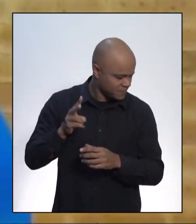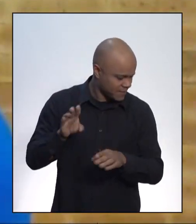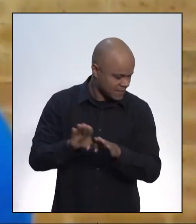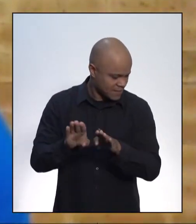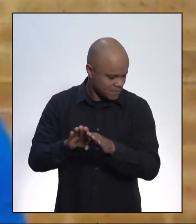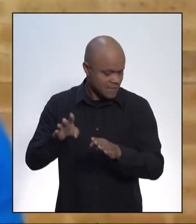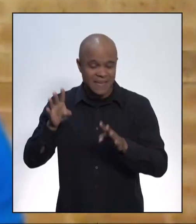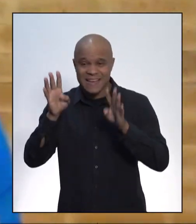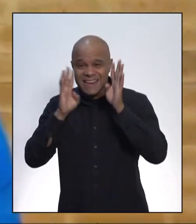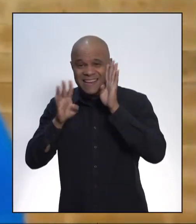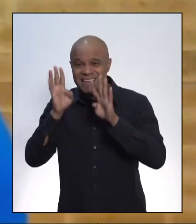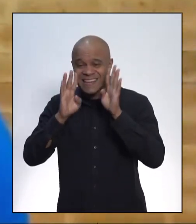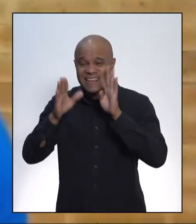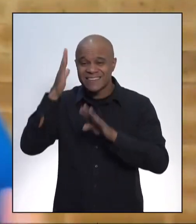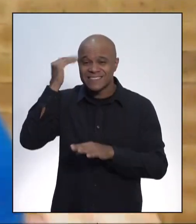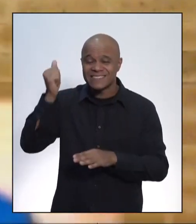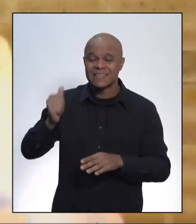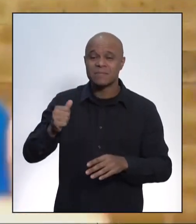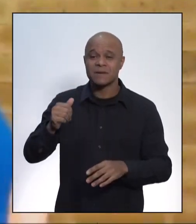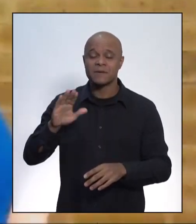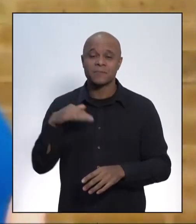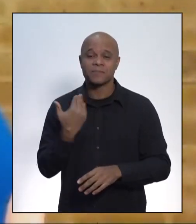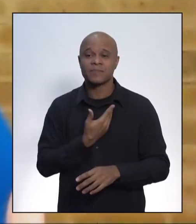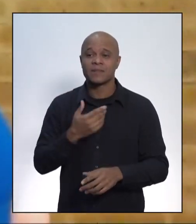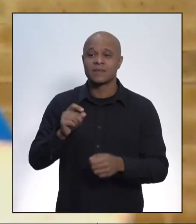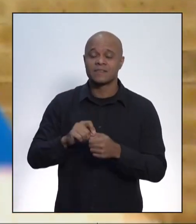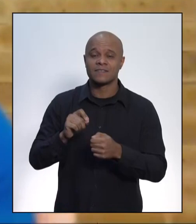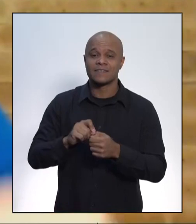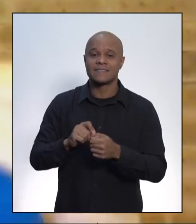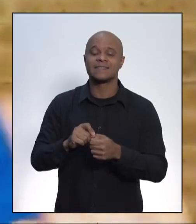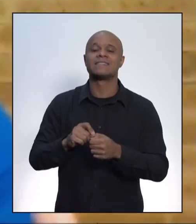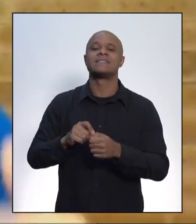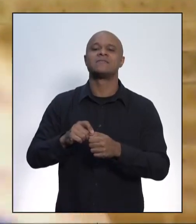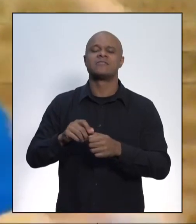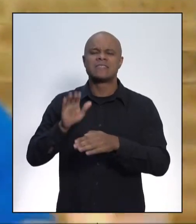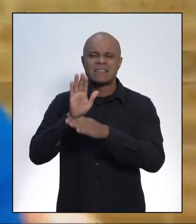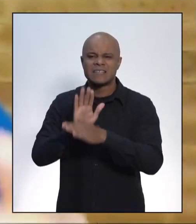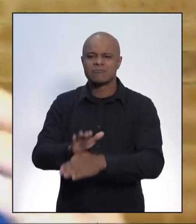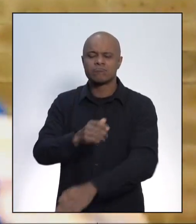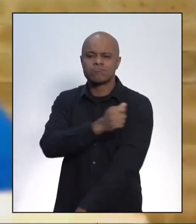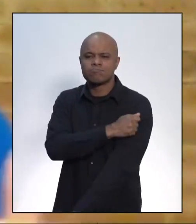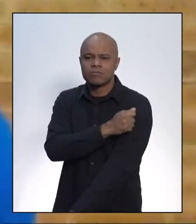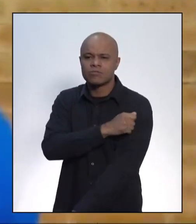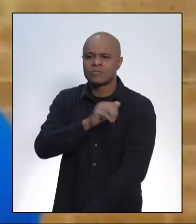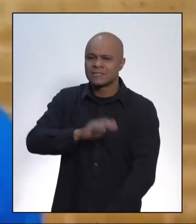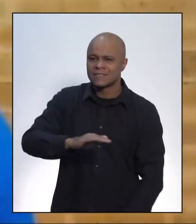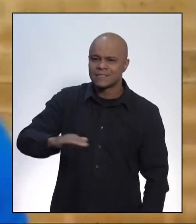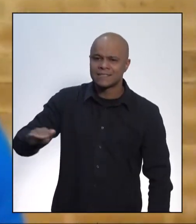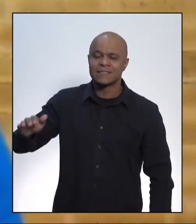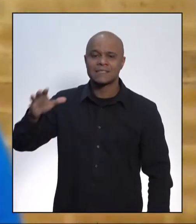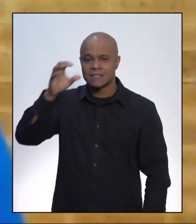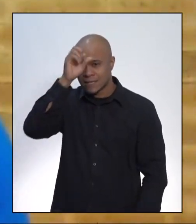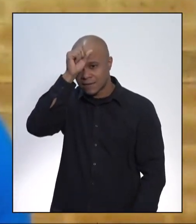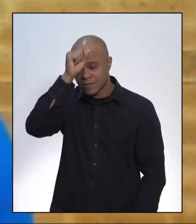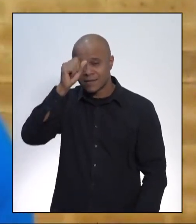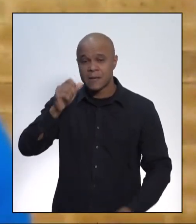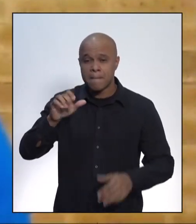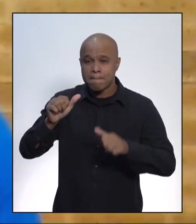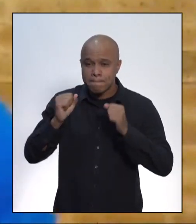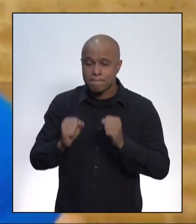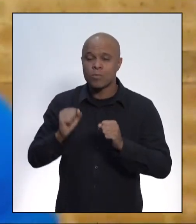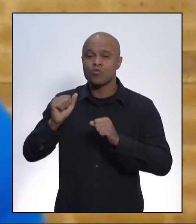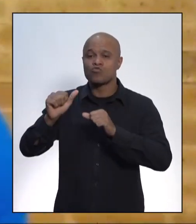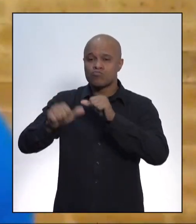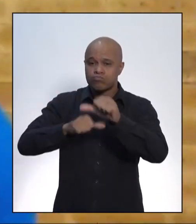Cara, é muito legal saber que o que a gente faz impacta a vida de alunos, de crianças, aprendizagem, possivelmente a gente pode mudar o futuro dessas crianças.